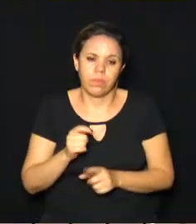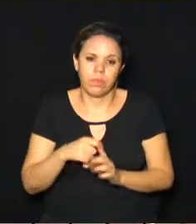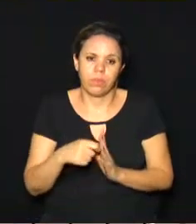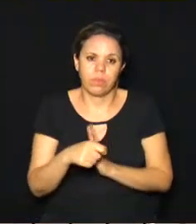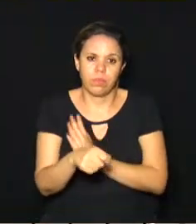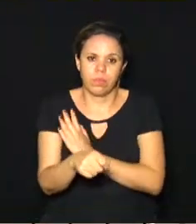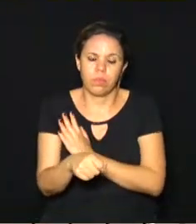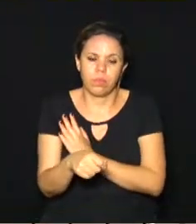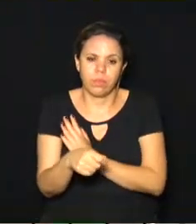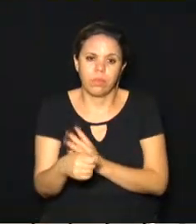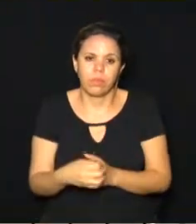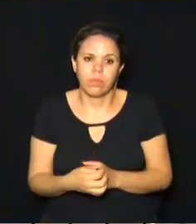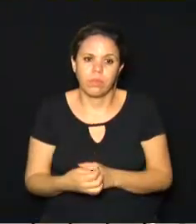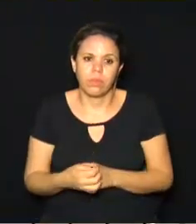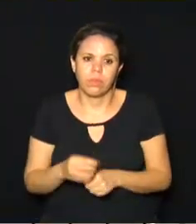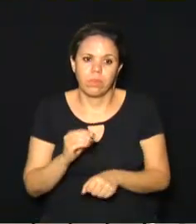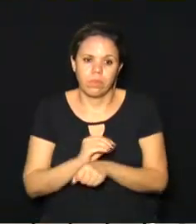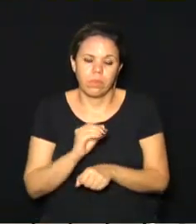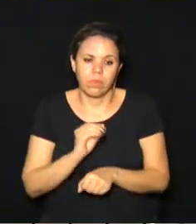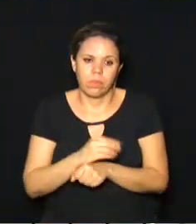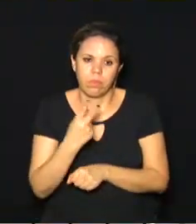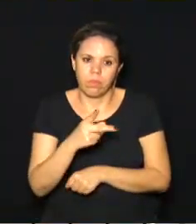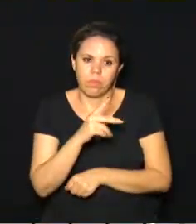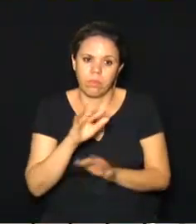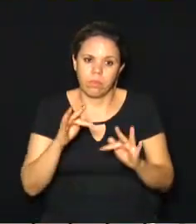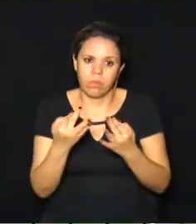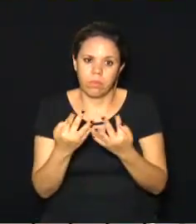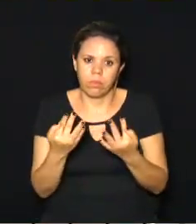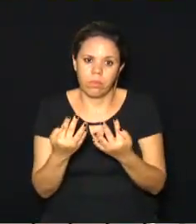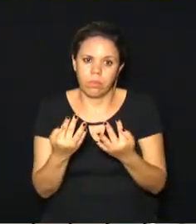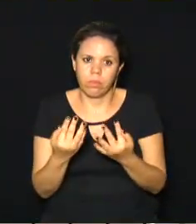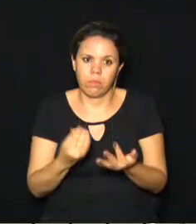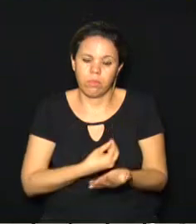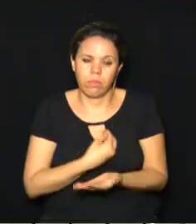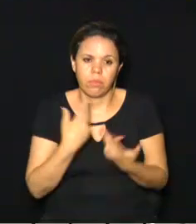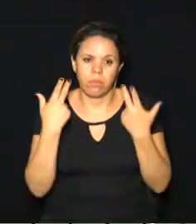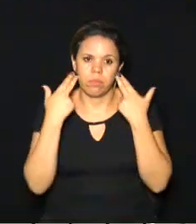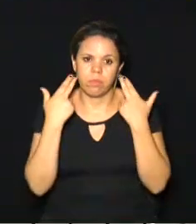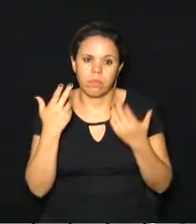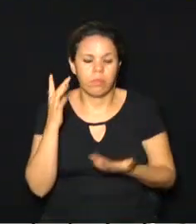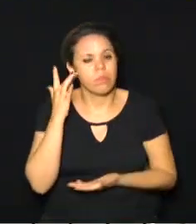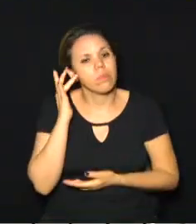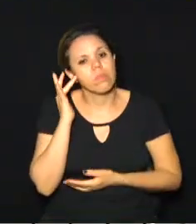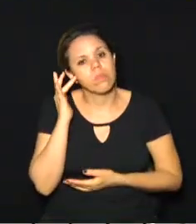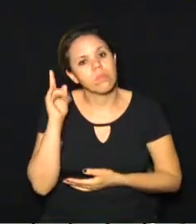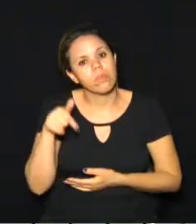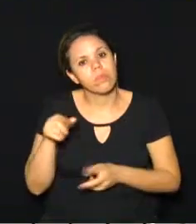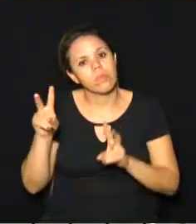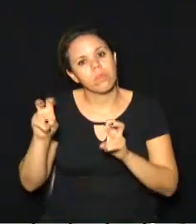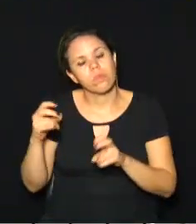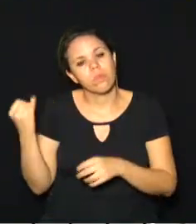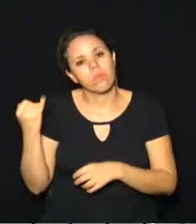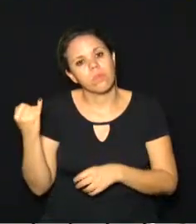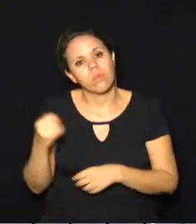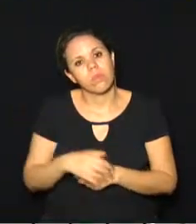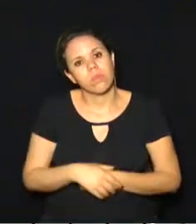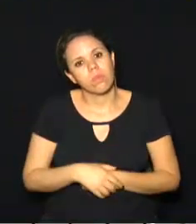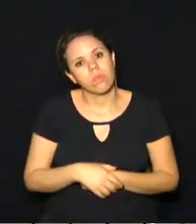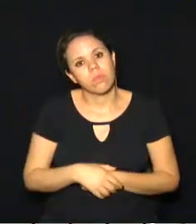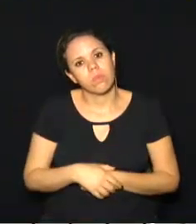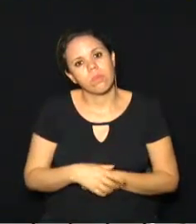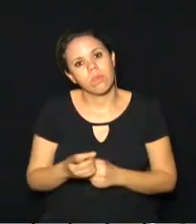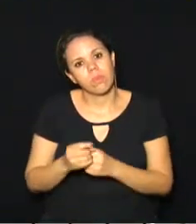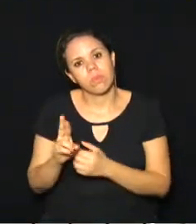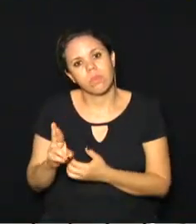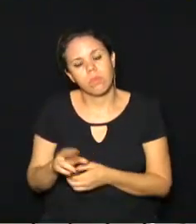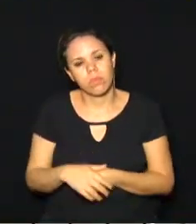mensal para sustentar suas famílias, né, e viver a sua vida. Então, eu acho que esse aspecto é muito importante. E queria, doutor